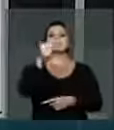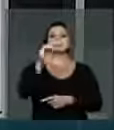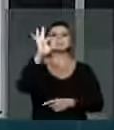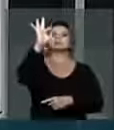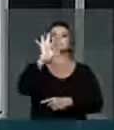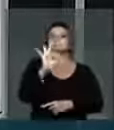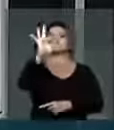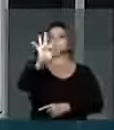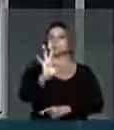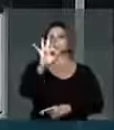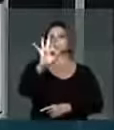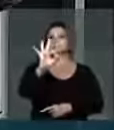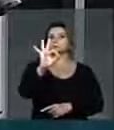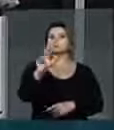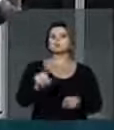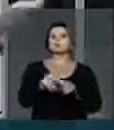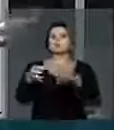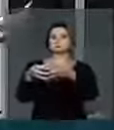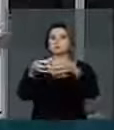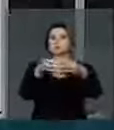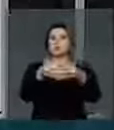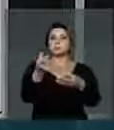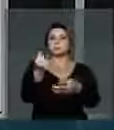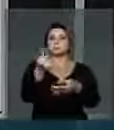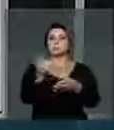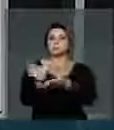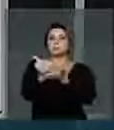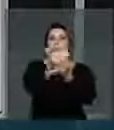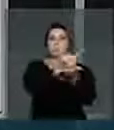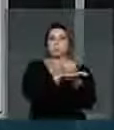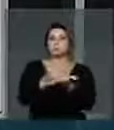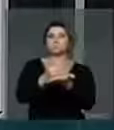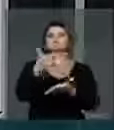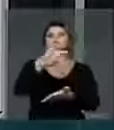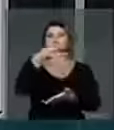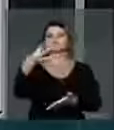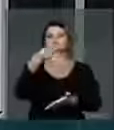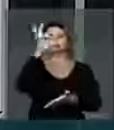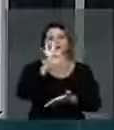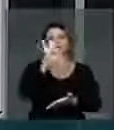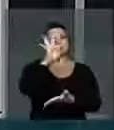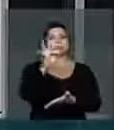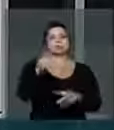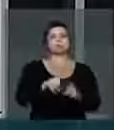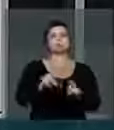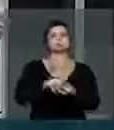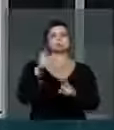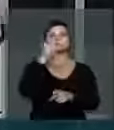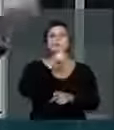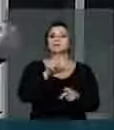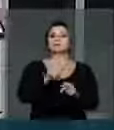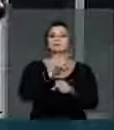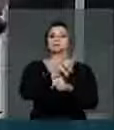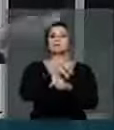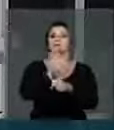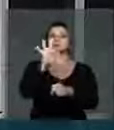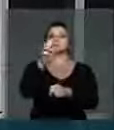77% do bolo da União. E 23%, por conseguinte, eram